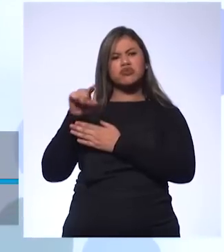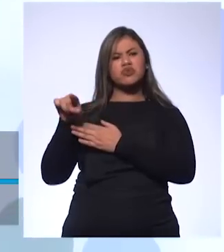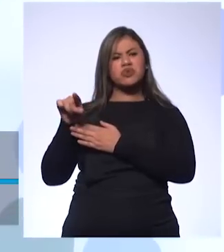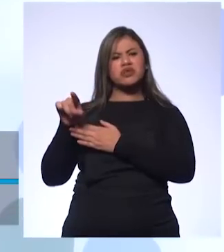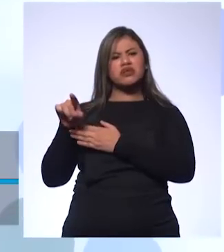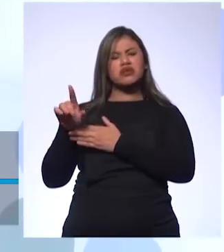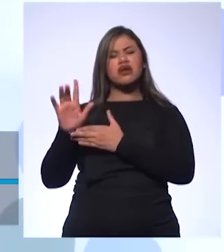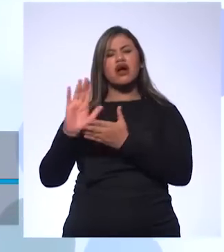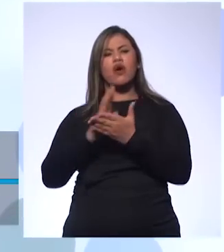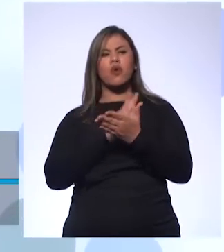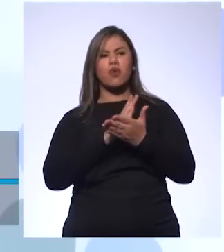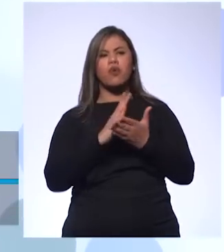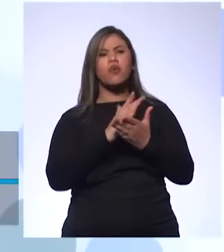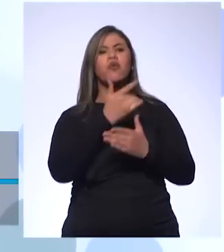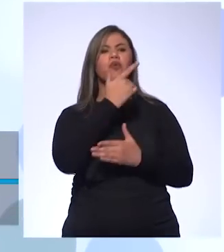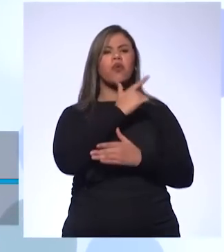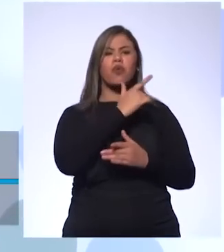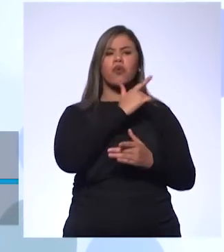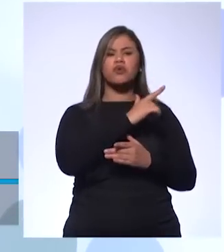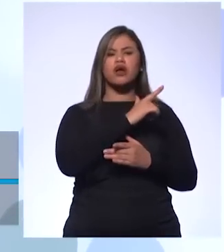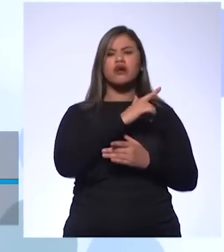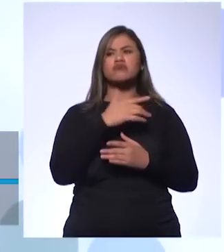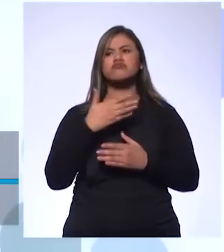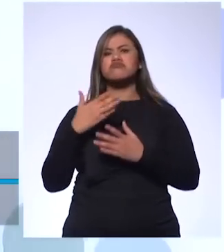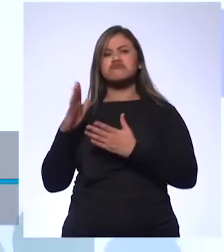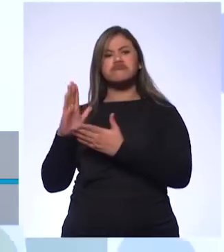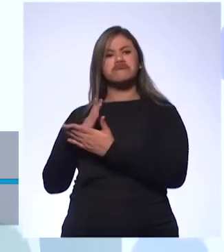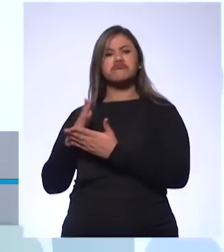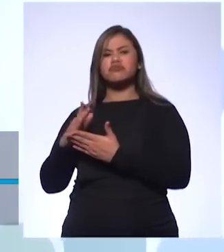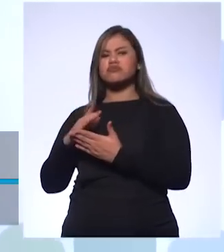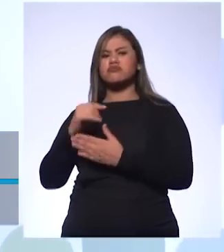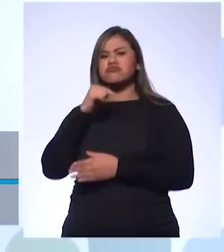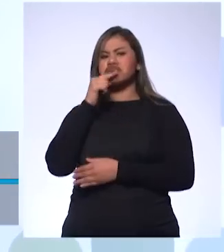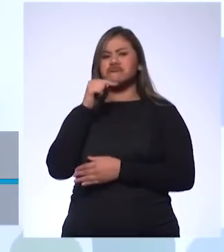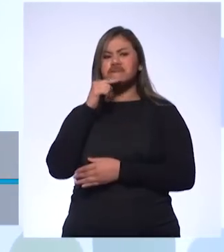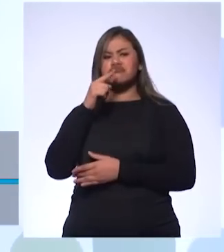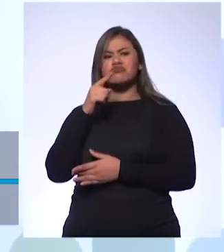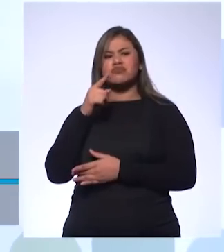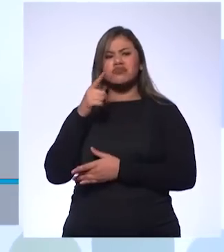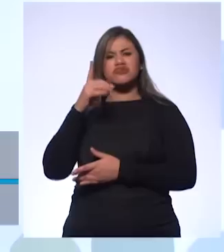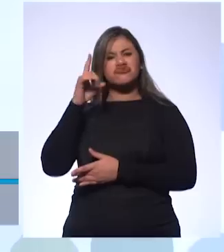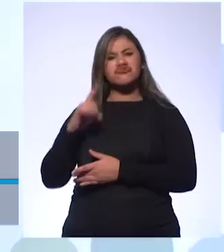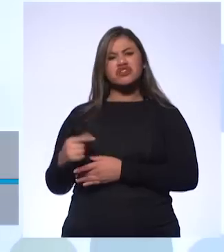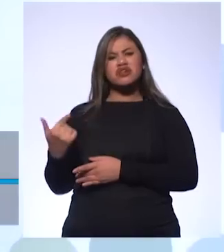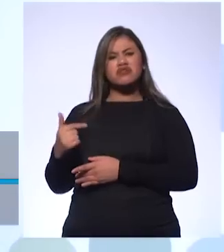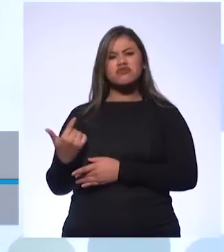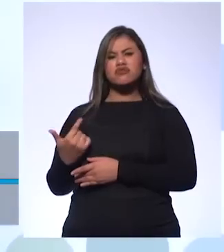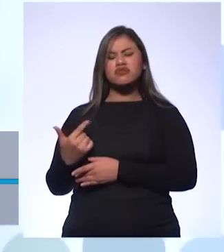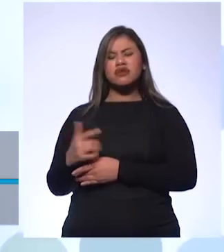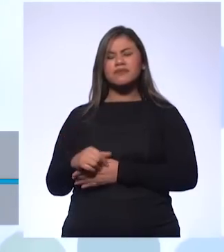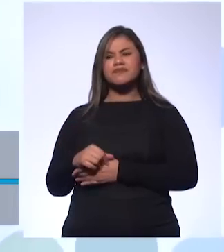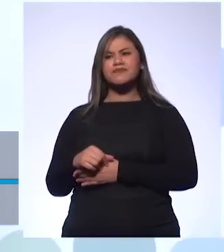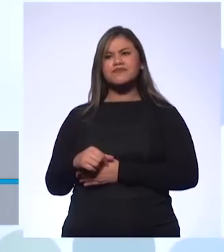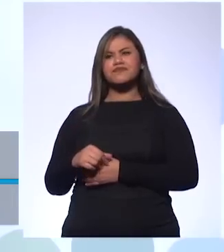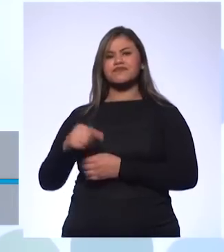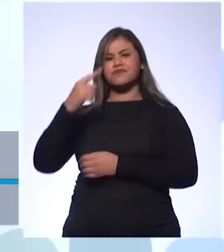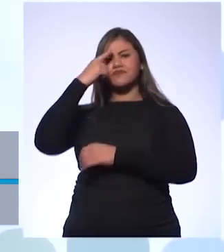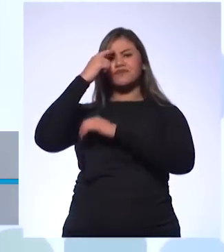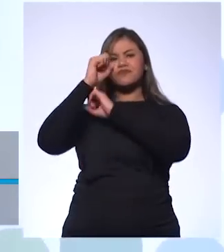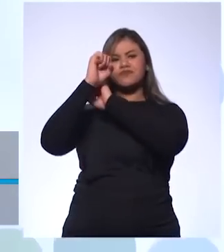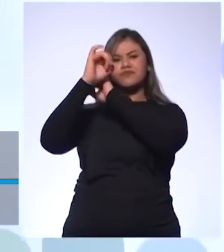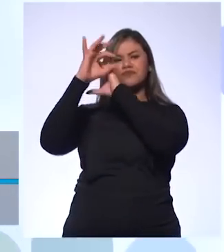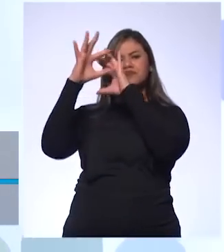e muitos não ter o direito ao uso daquele espaço. Hum, Vamos imaginar que alguns se apropriam